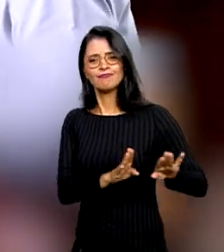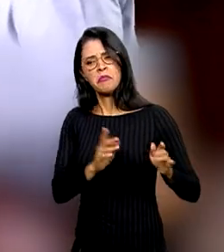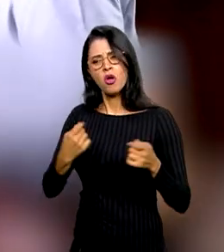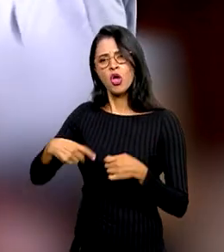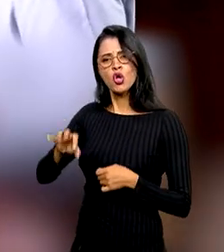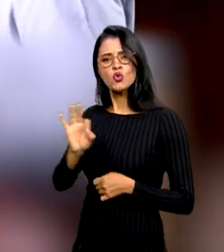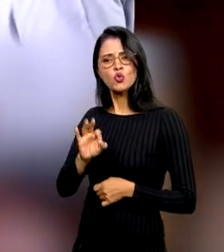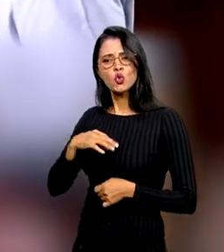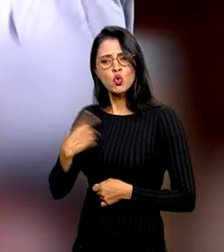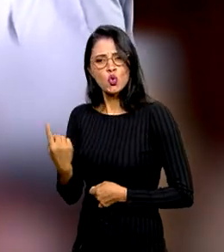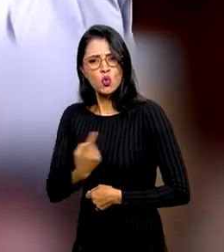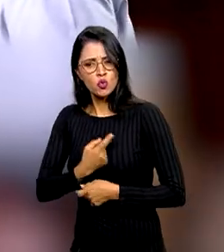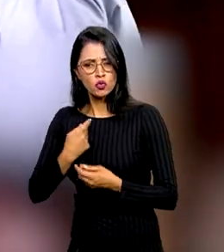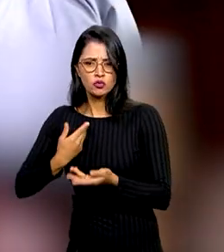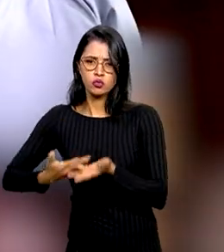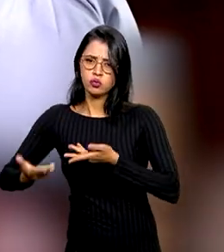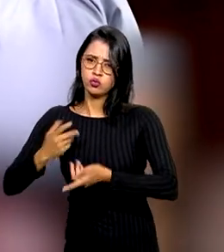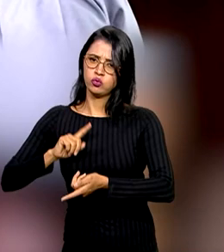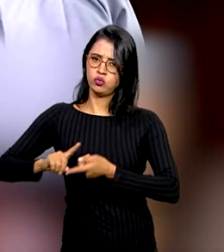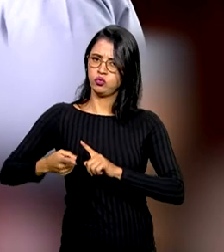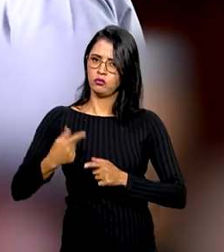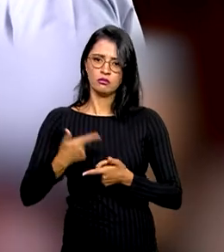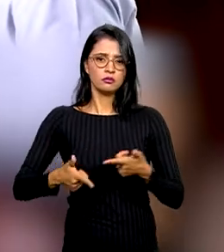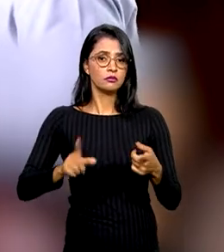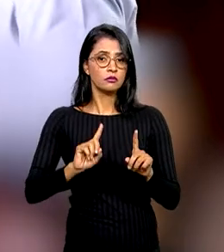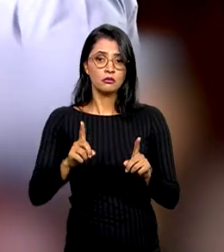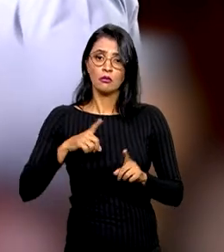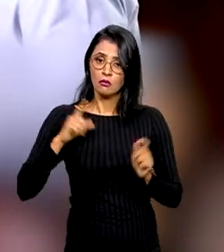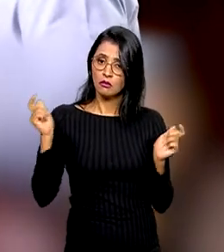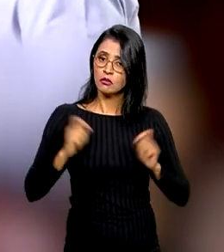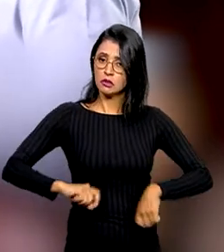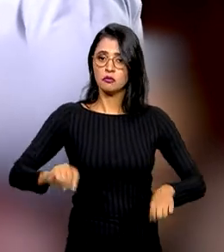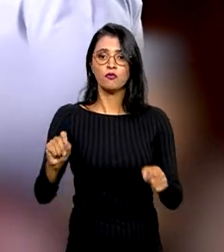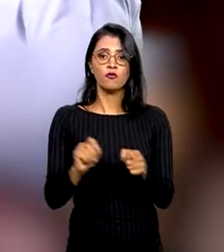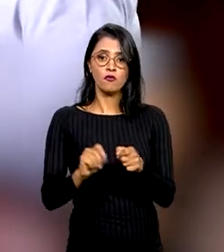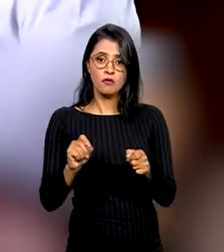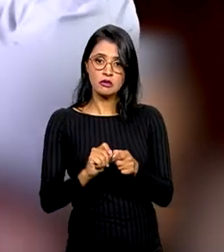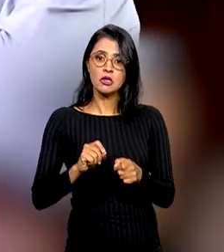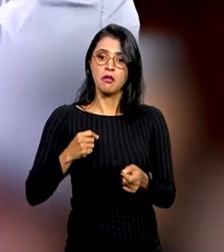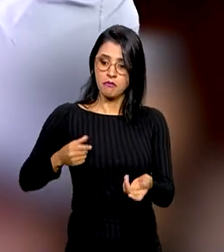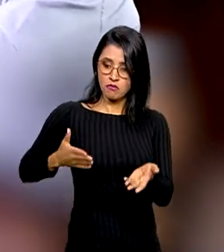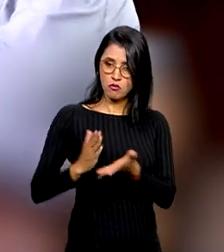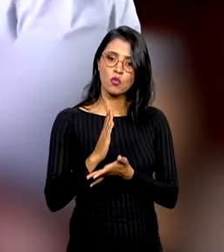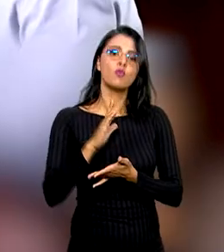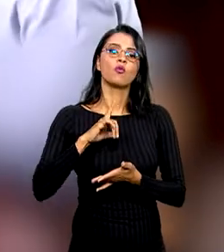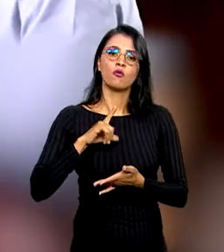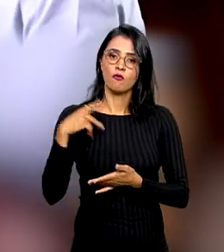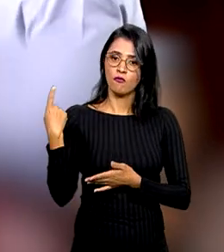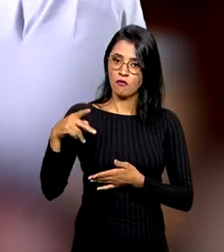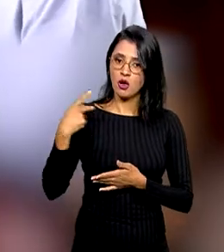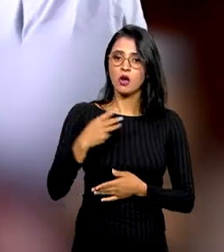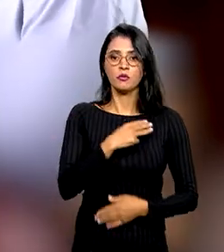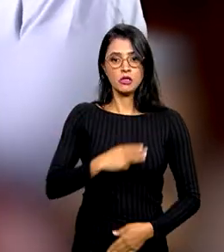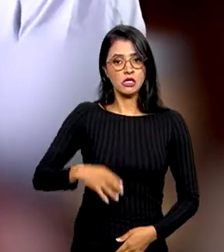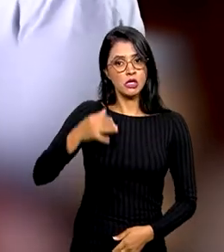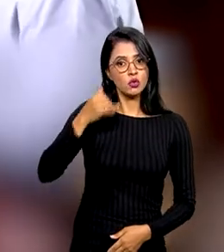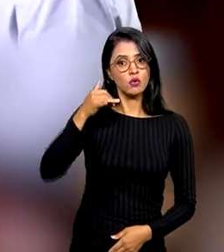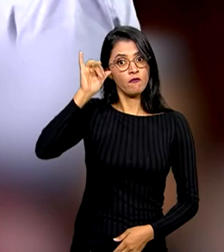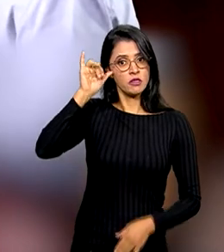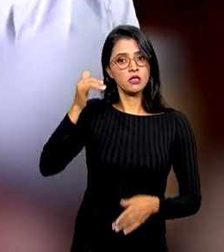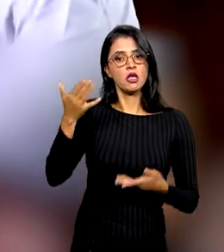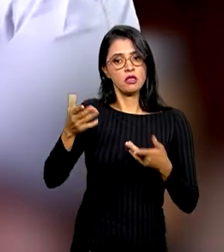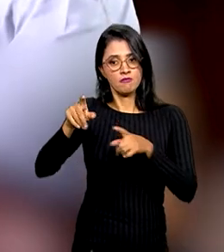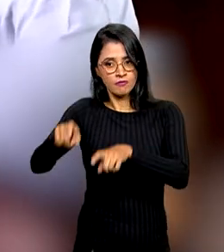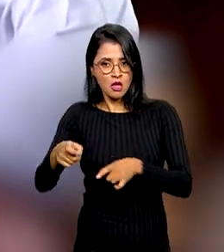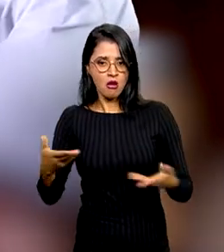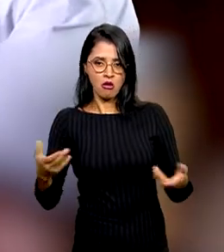moedas nossas mesmo. Não tem nenhum problema, nós temos que fazer e aprovamos que os ministros da Fazenda vão discutir durante esse ano